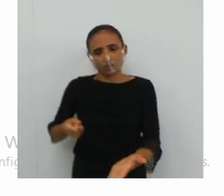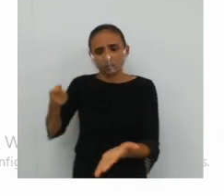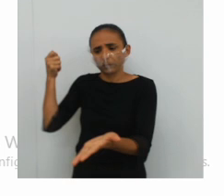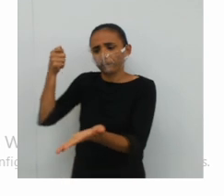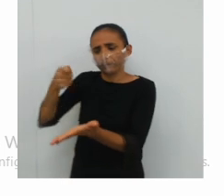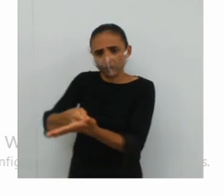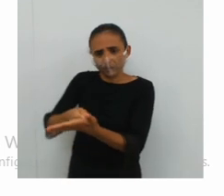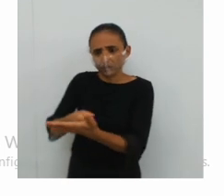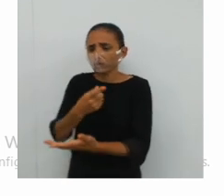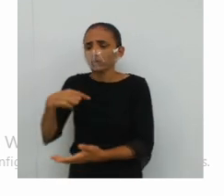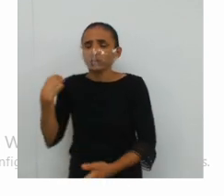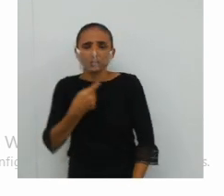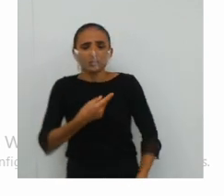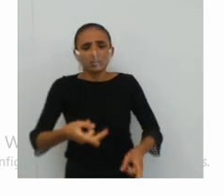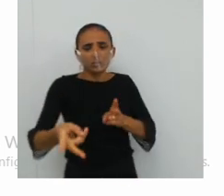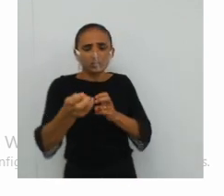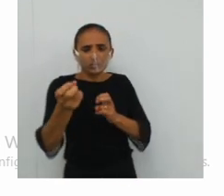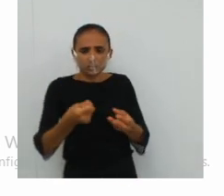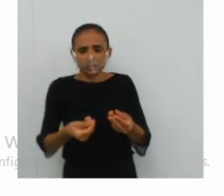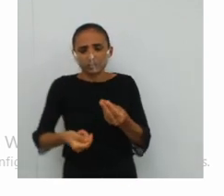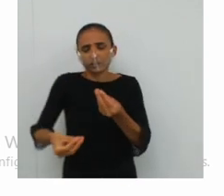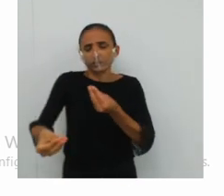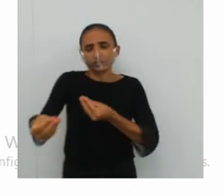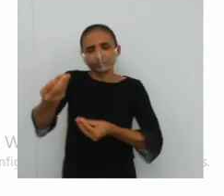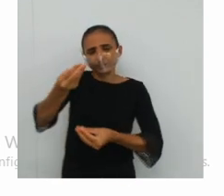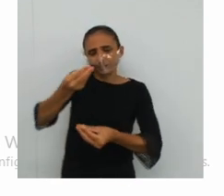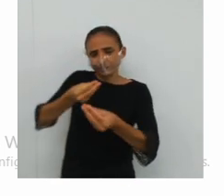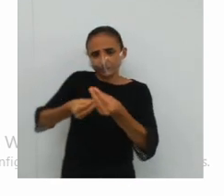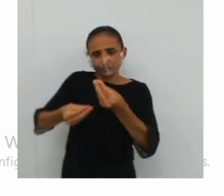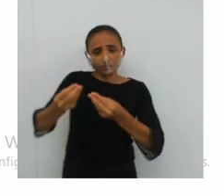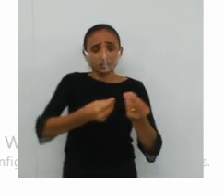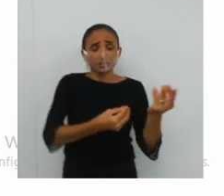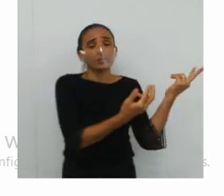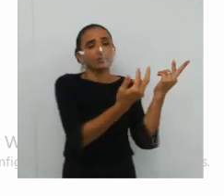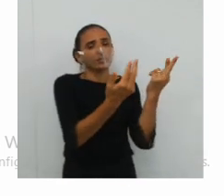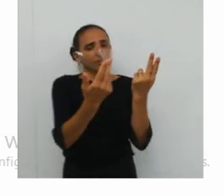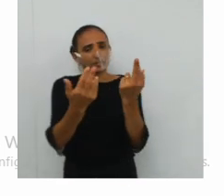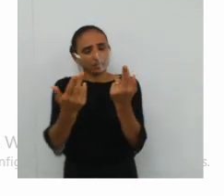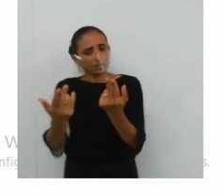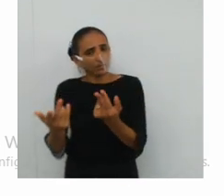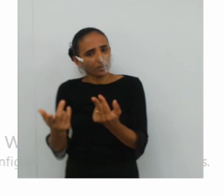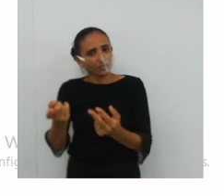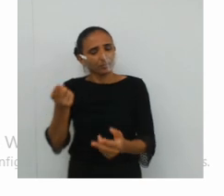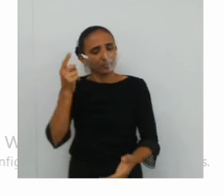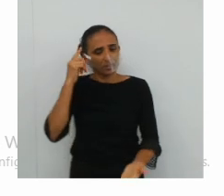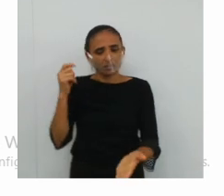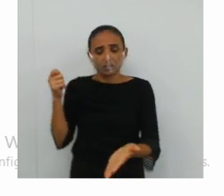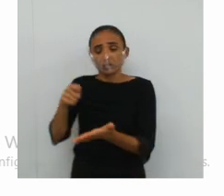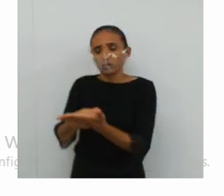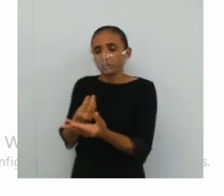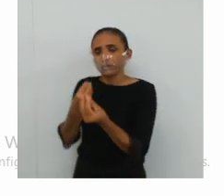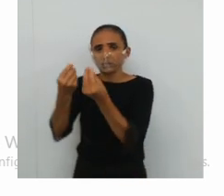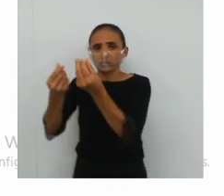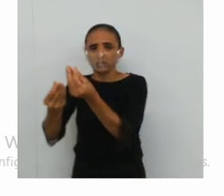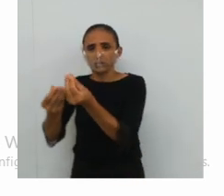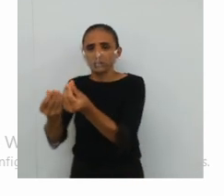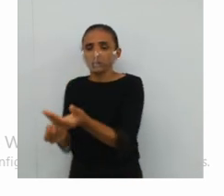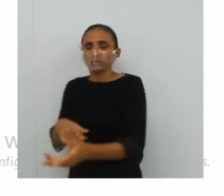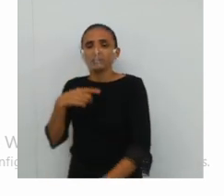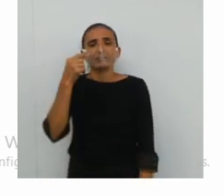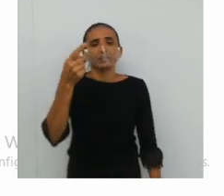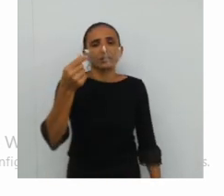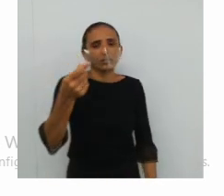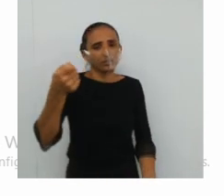produtos. E nós temos o arrendamento, que é a mesma coisa, só que em vez de pagar com produto, ele vai pagar com